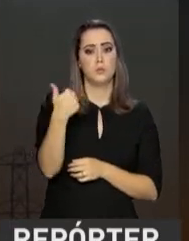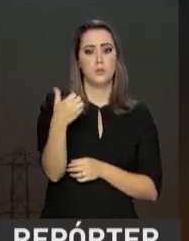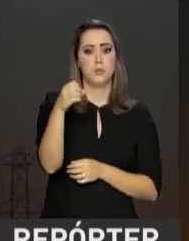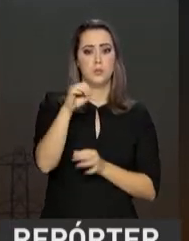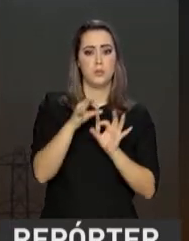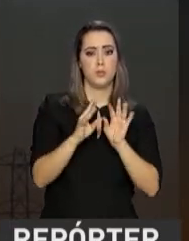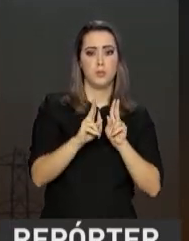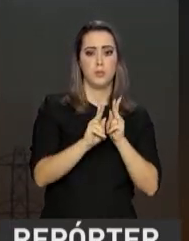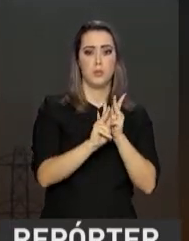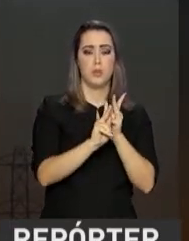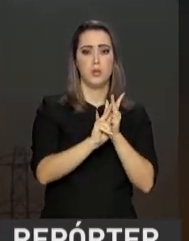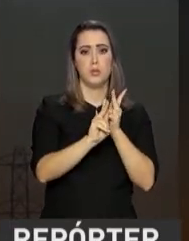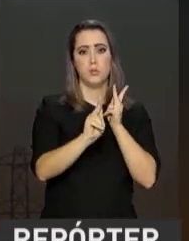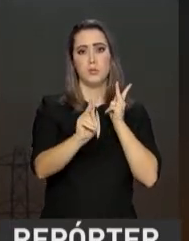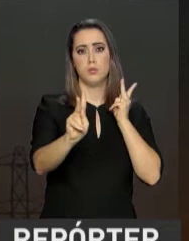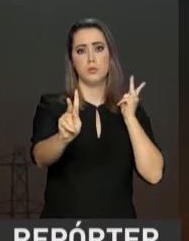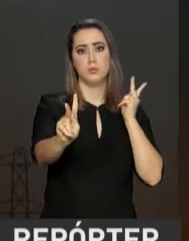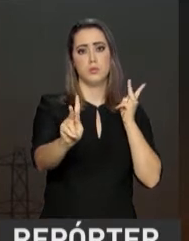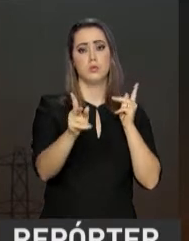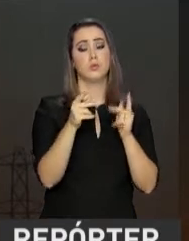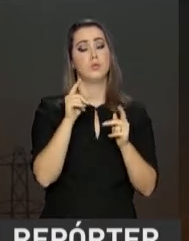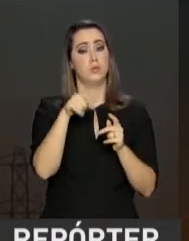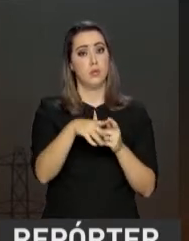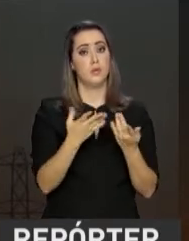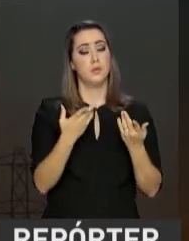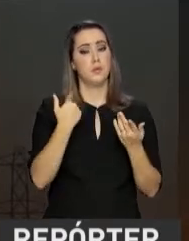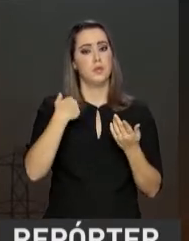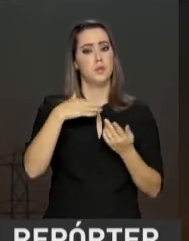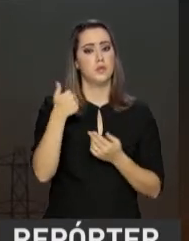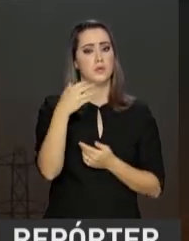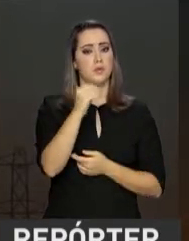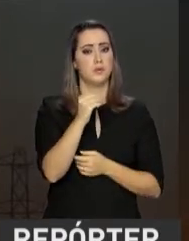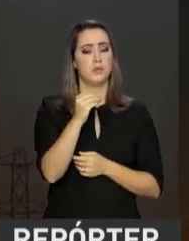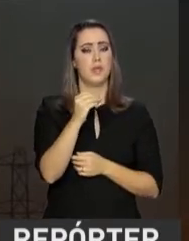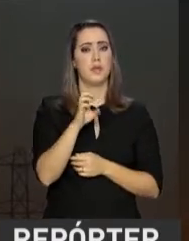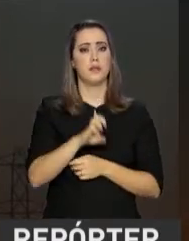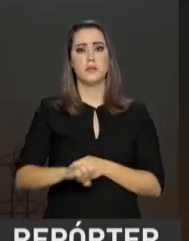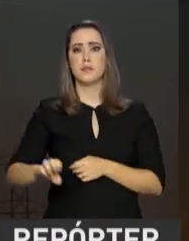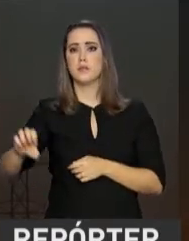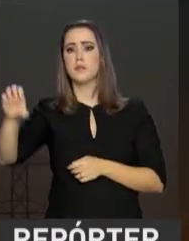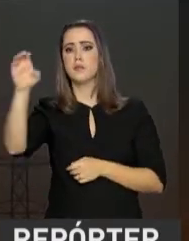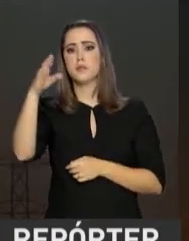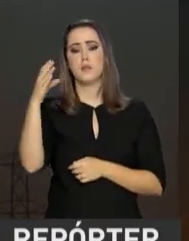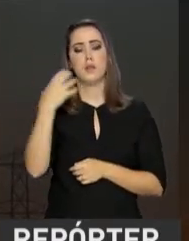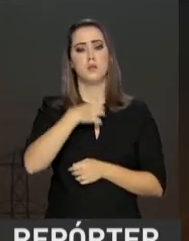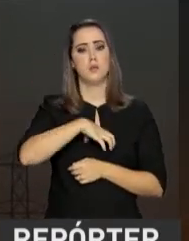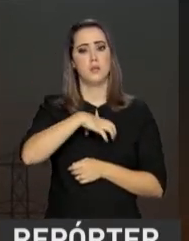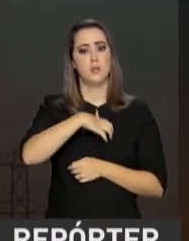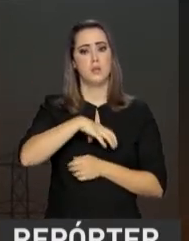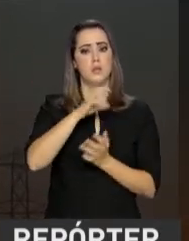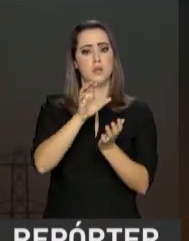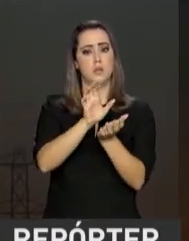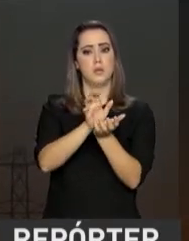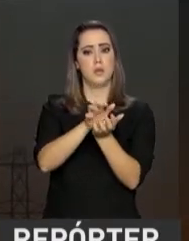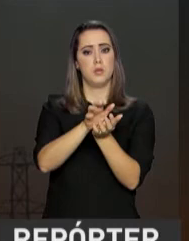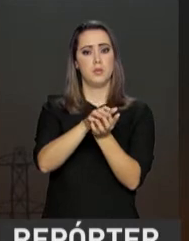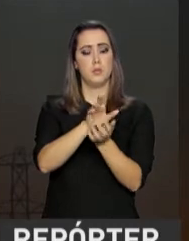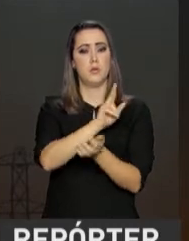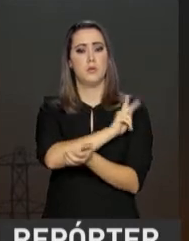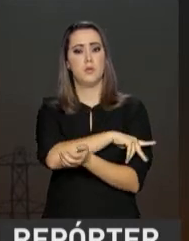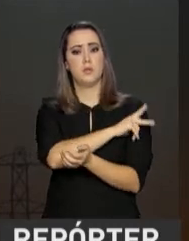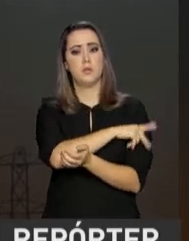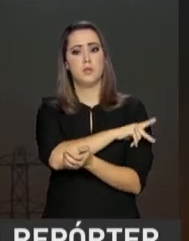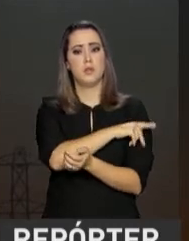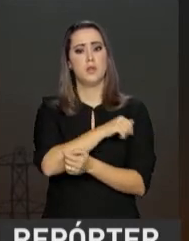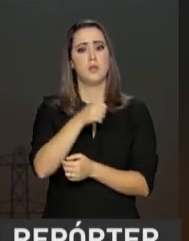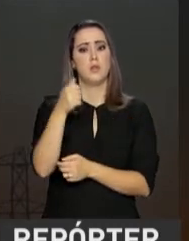4.919 quilômetros de linhas de transmissão, que vão passar por 10 estados: Bahia, Pernambuco, Paraíba, Rio Grande do